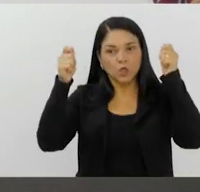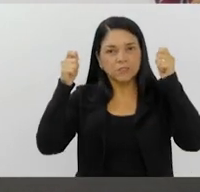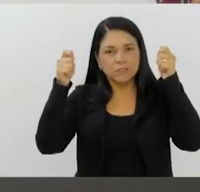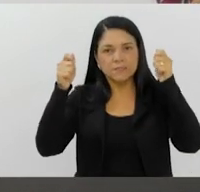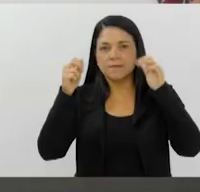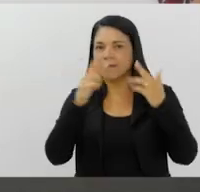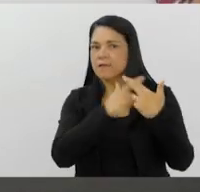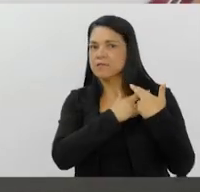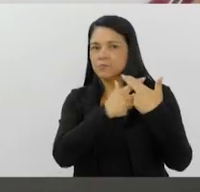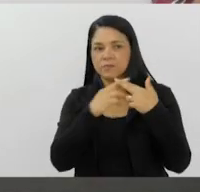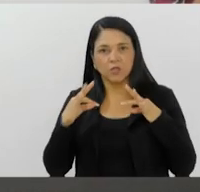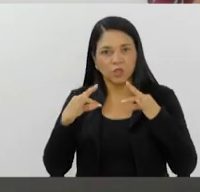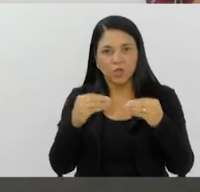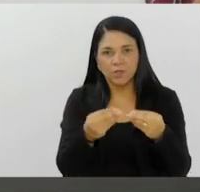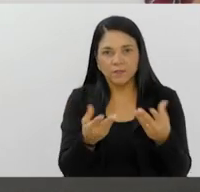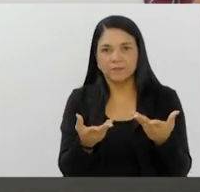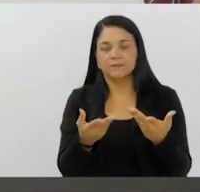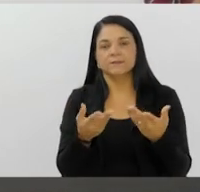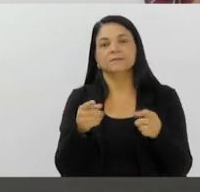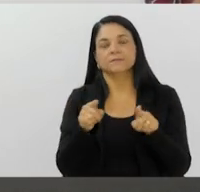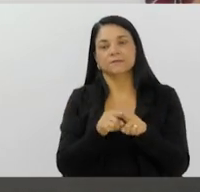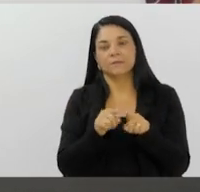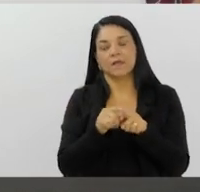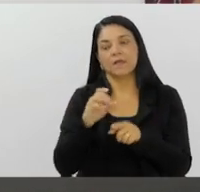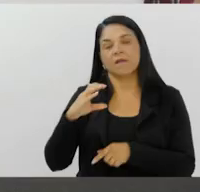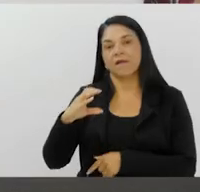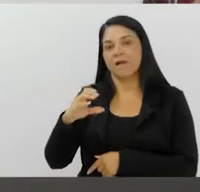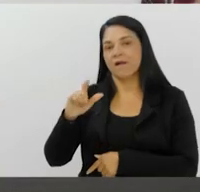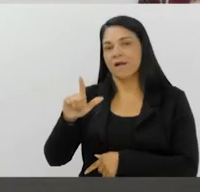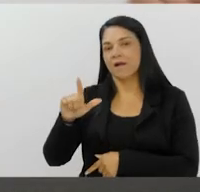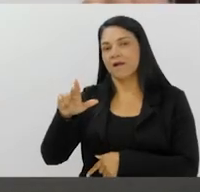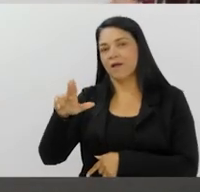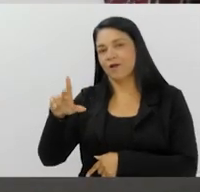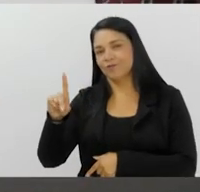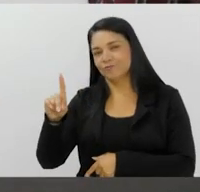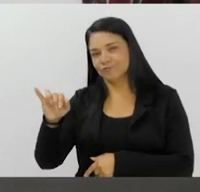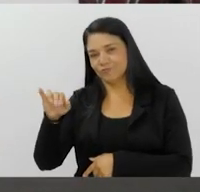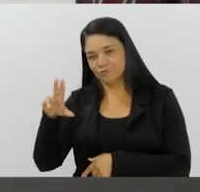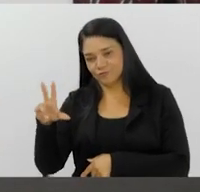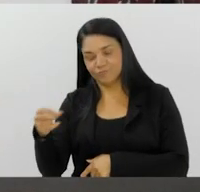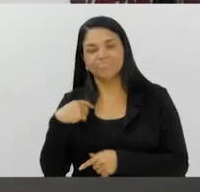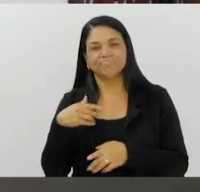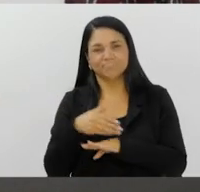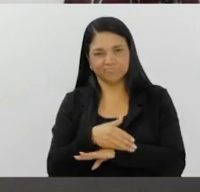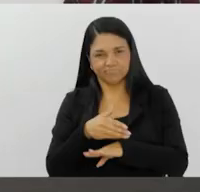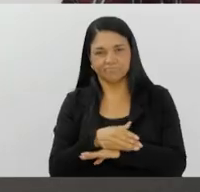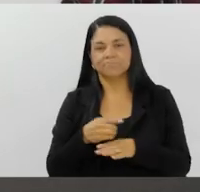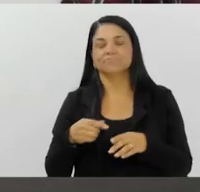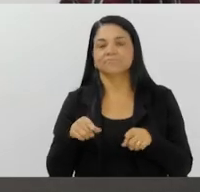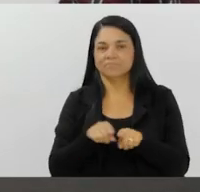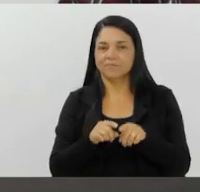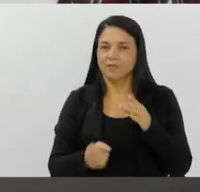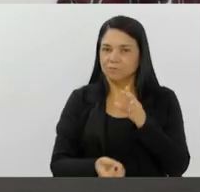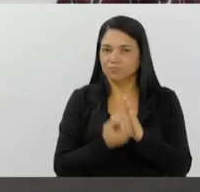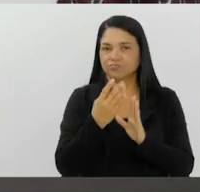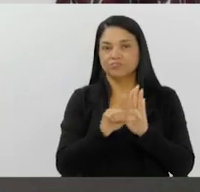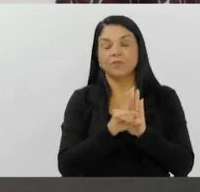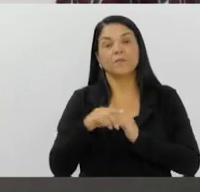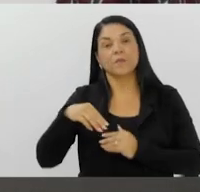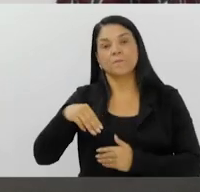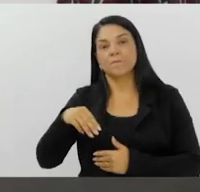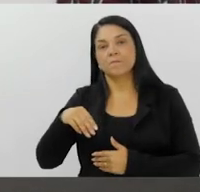responsabilizada e também da Anistia então Claudinho também é um que participa muito miram